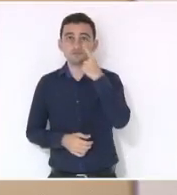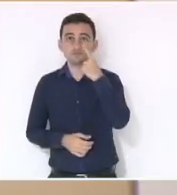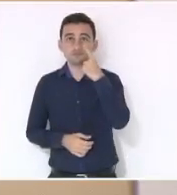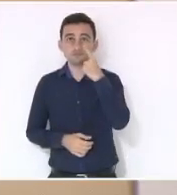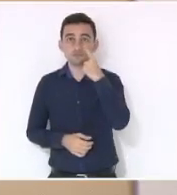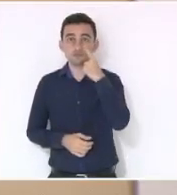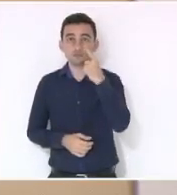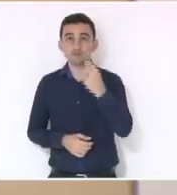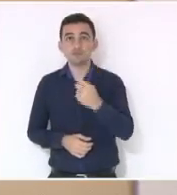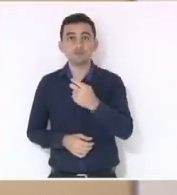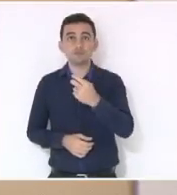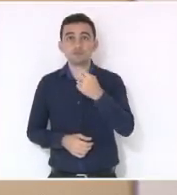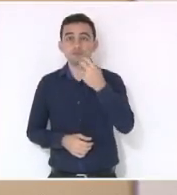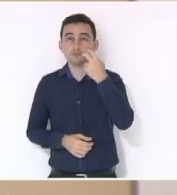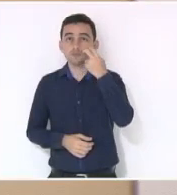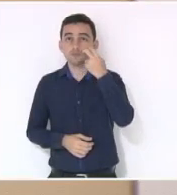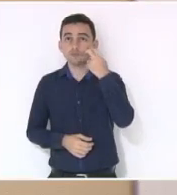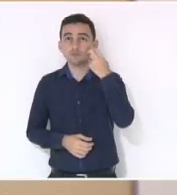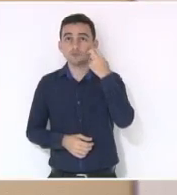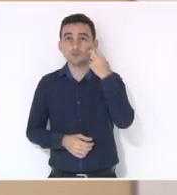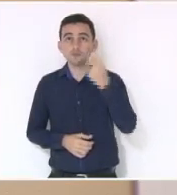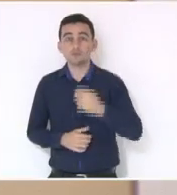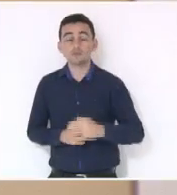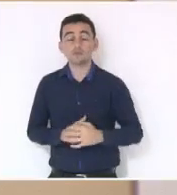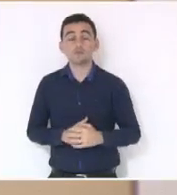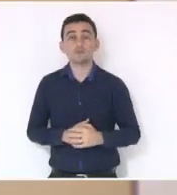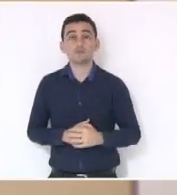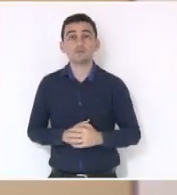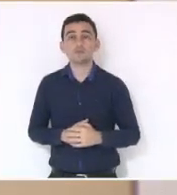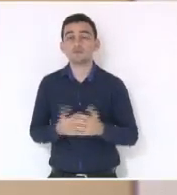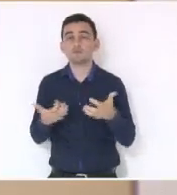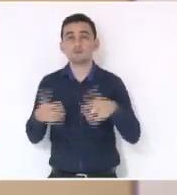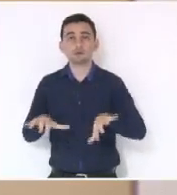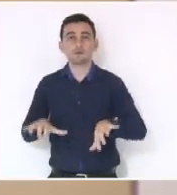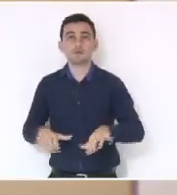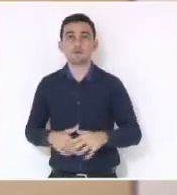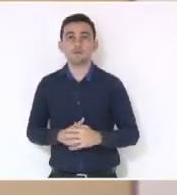Fernando Vampiro, quem fará uso da palavra? Abdica.